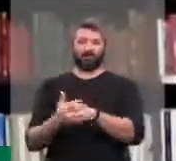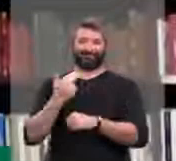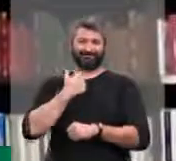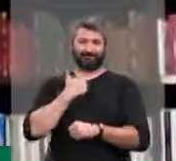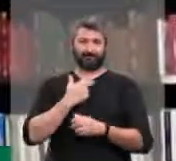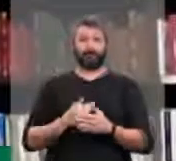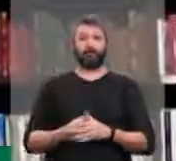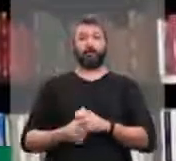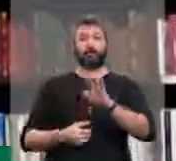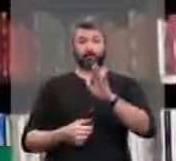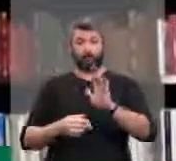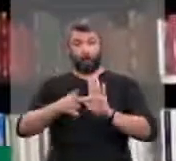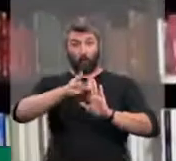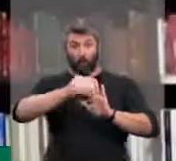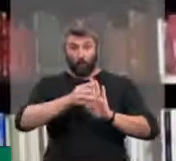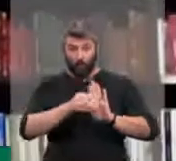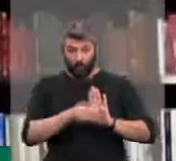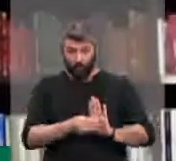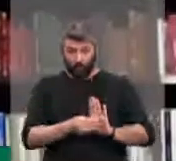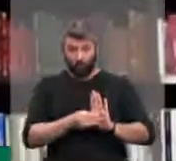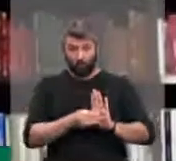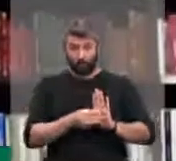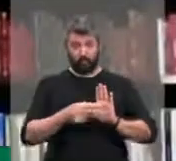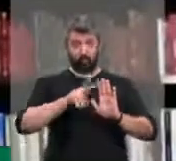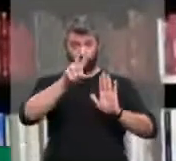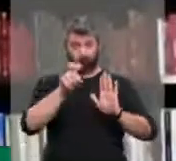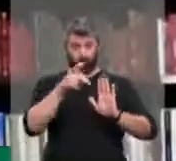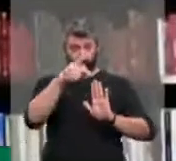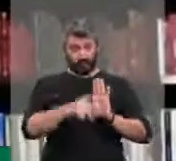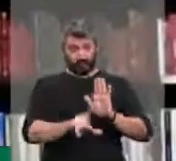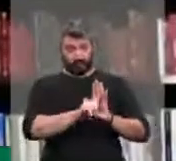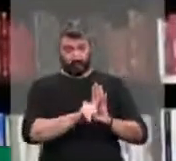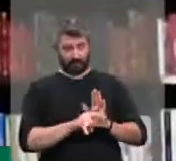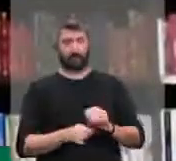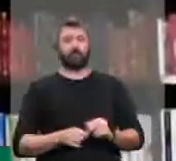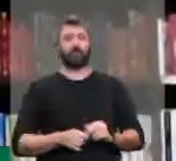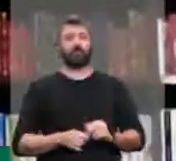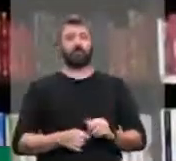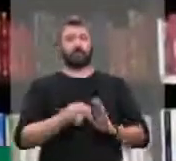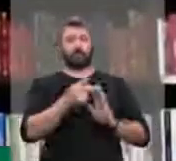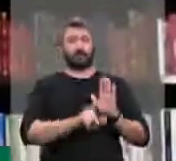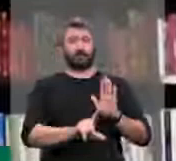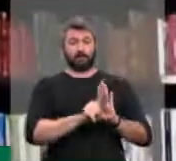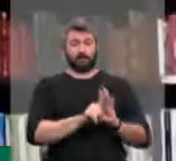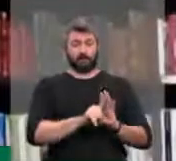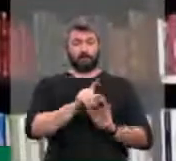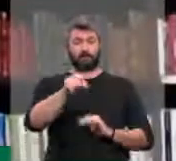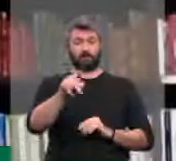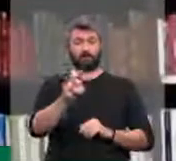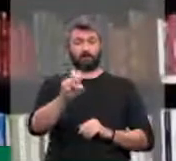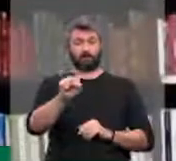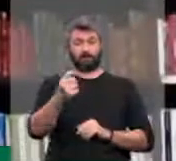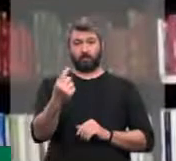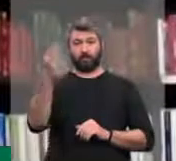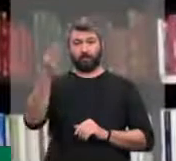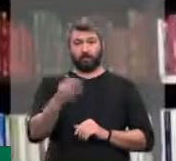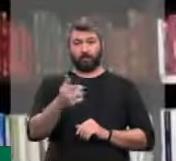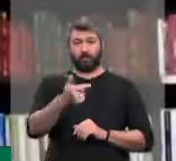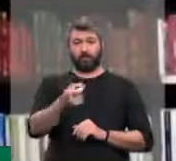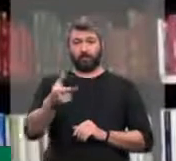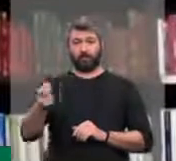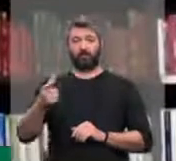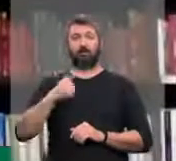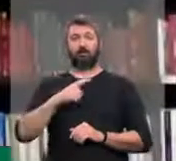Exame de mérito na Comissão de Finanças e Tributação. O projeto de lei número 1581 de 2020